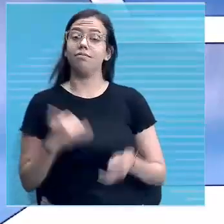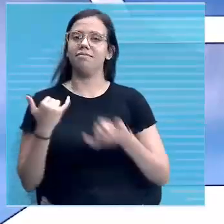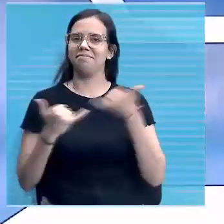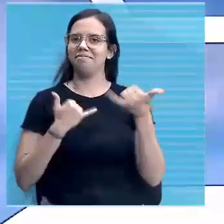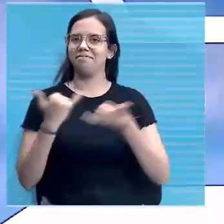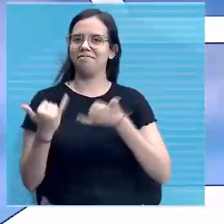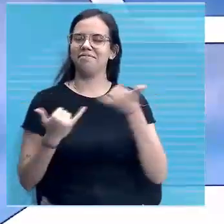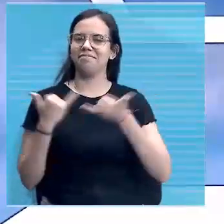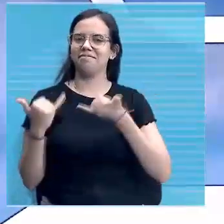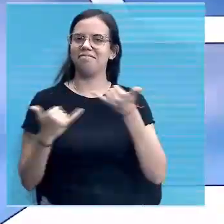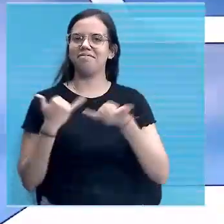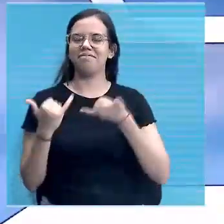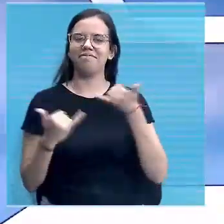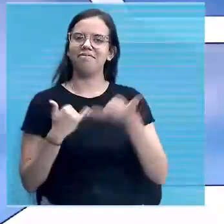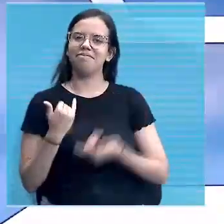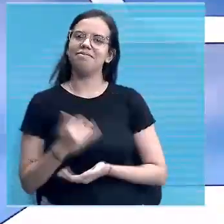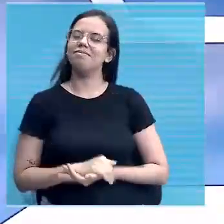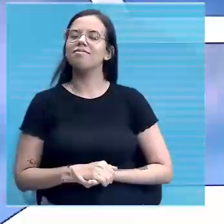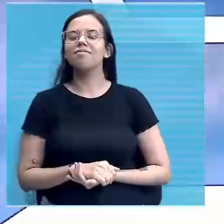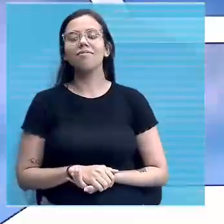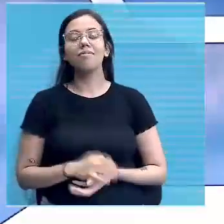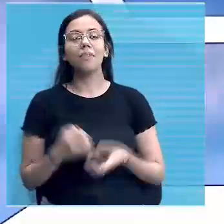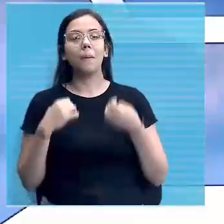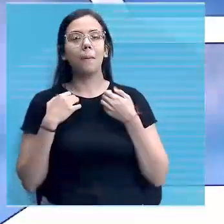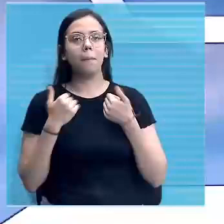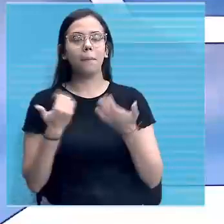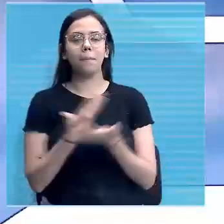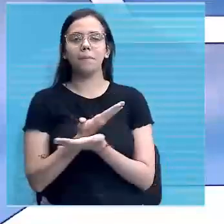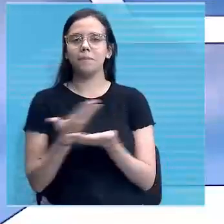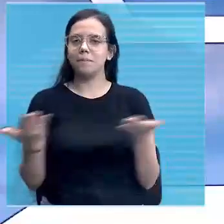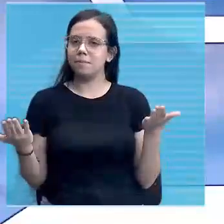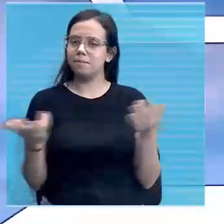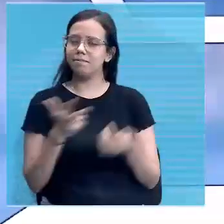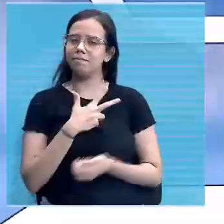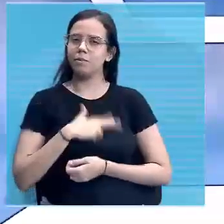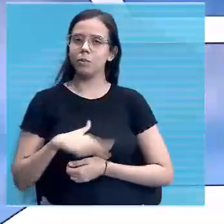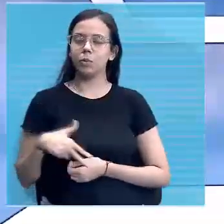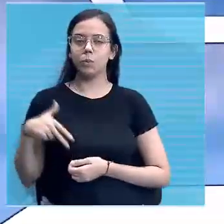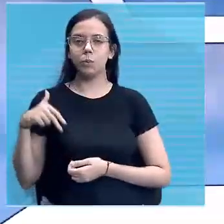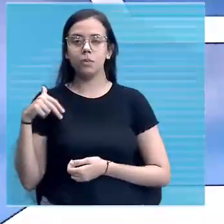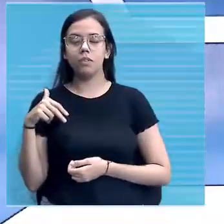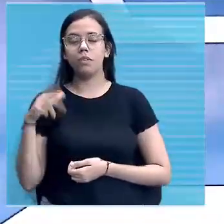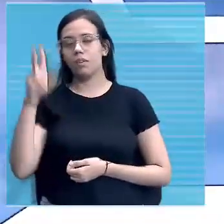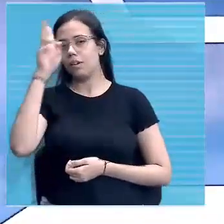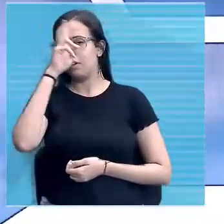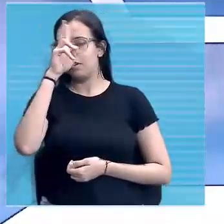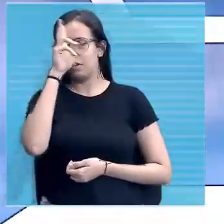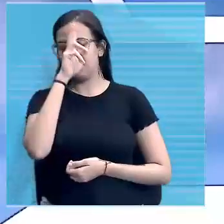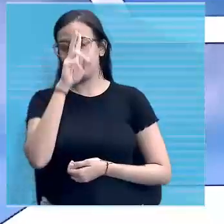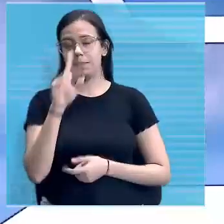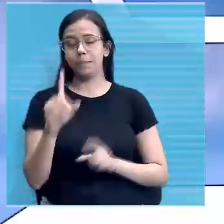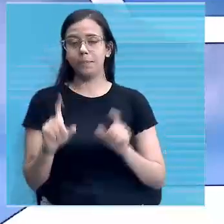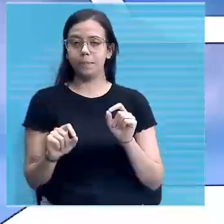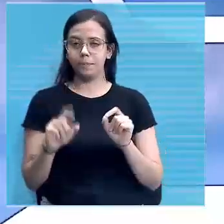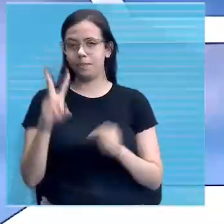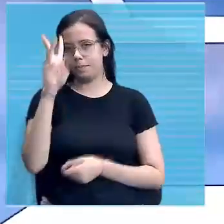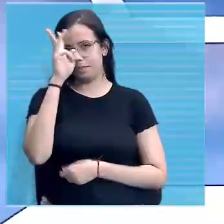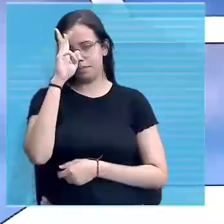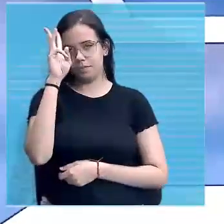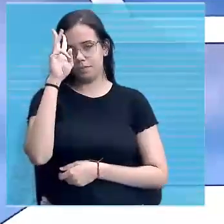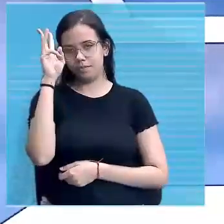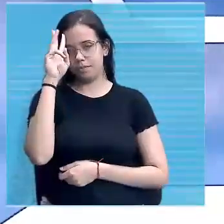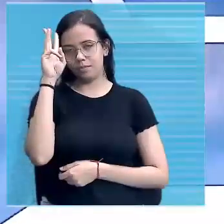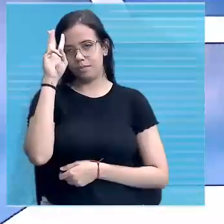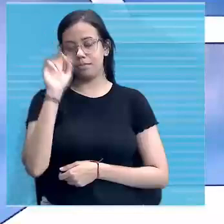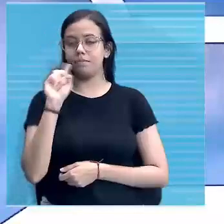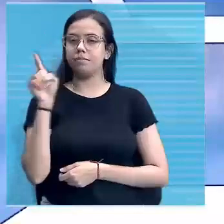brincadeira E aí galera tudo bem tranquilidade lembra que nossa terça-feira né na nossa